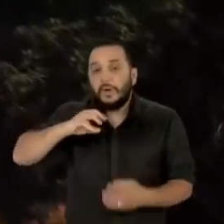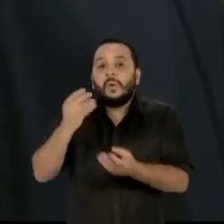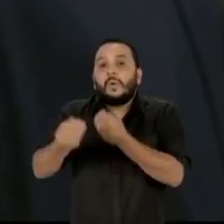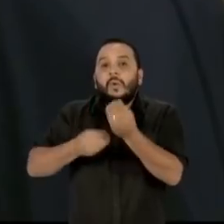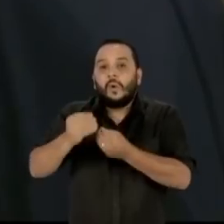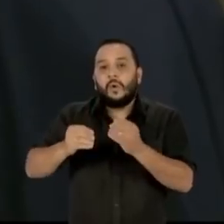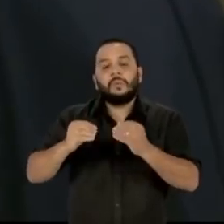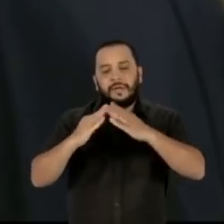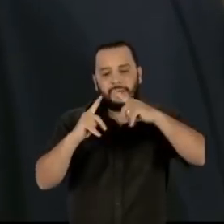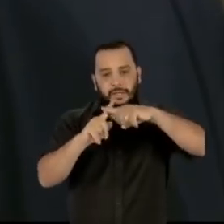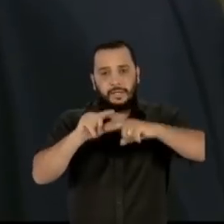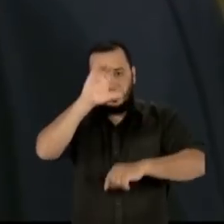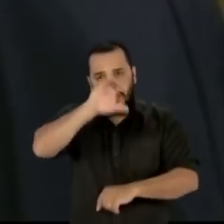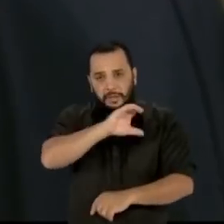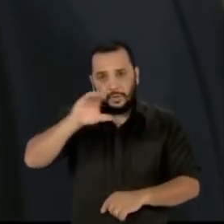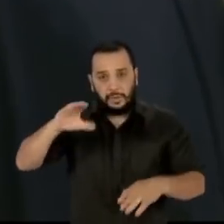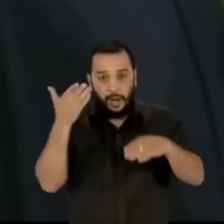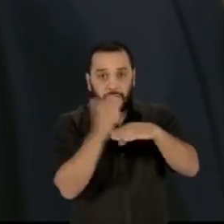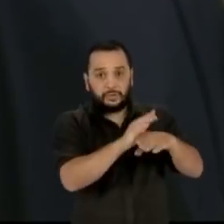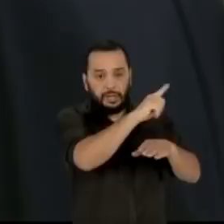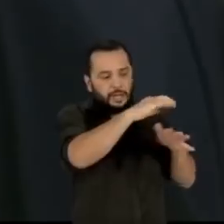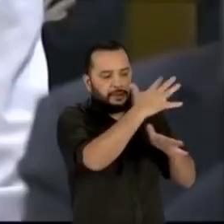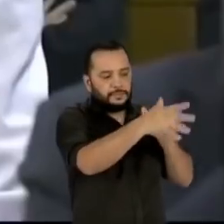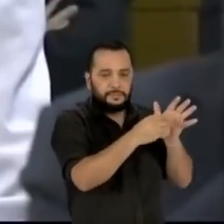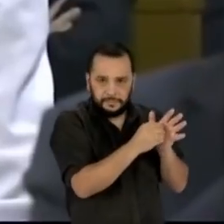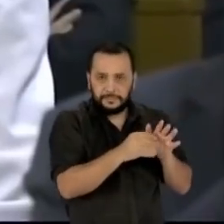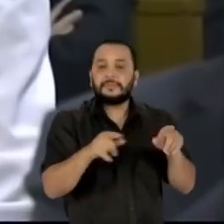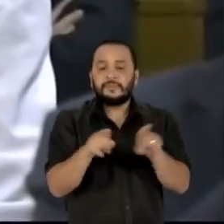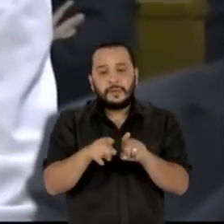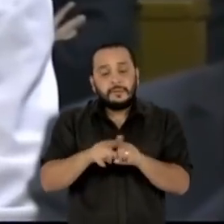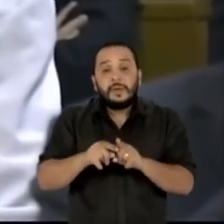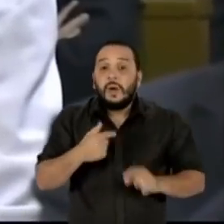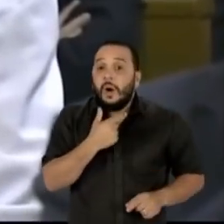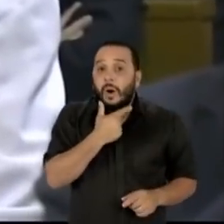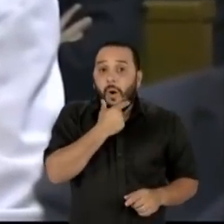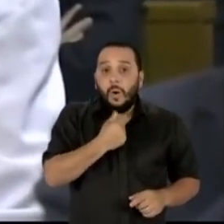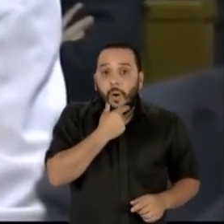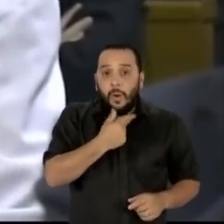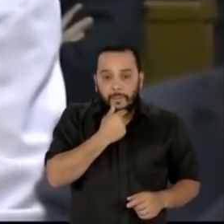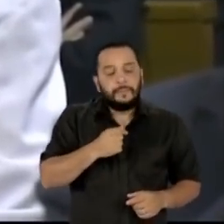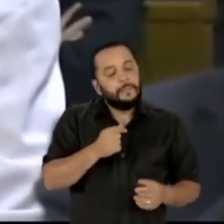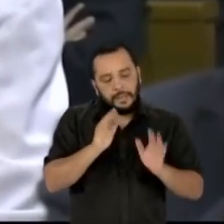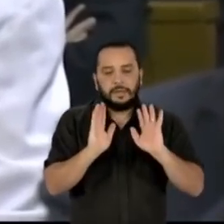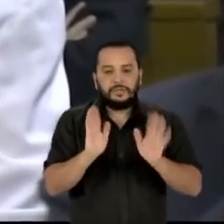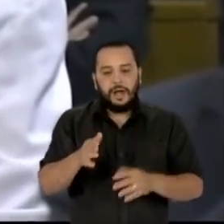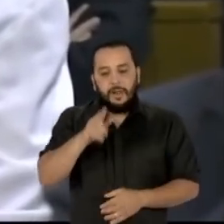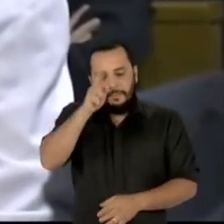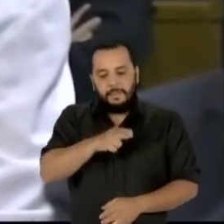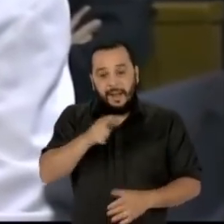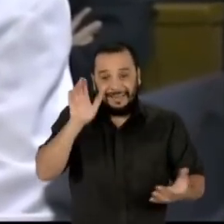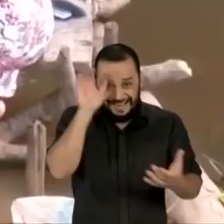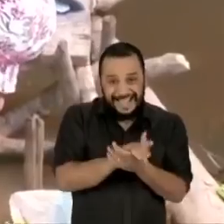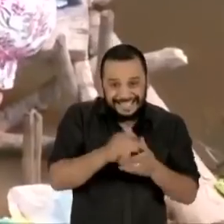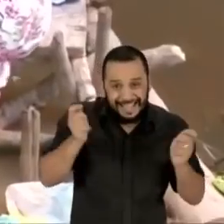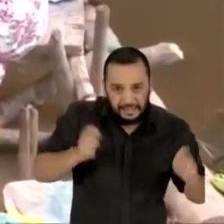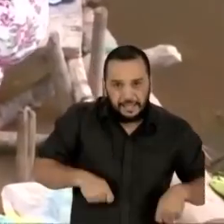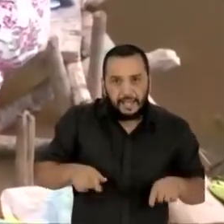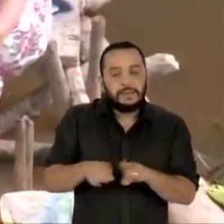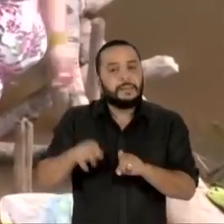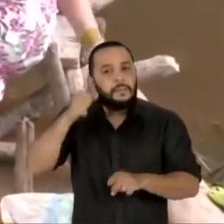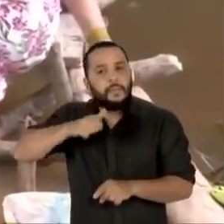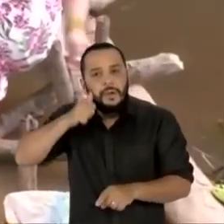na região a operação de padres casados e mulheres diáconos são os temas que sofrem resistência da ala mais conservadora da igreja